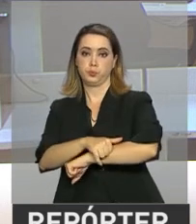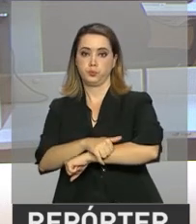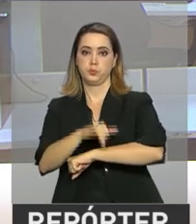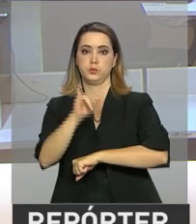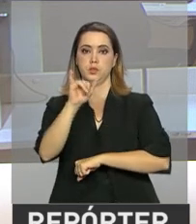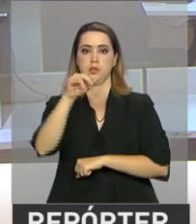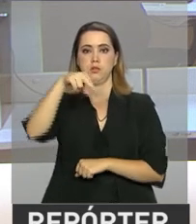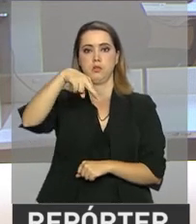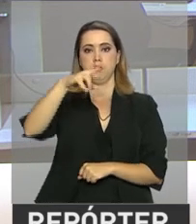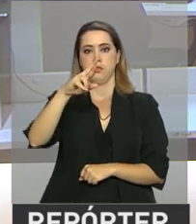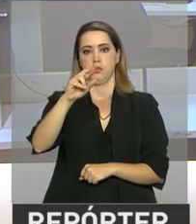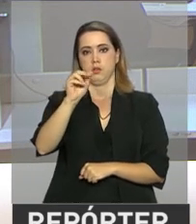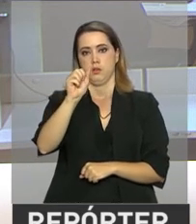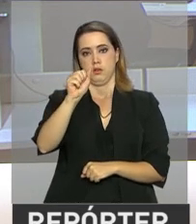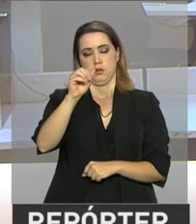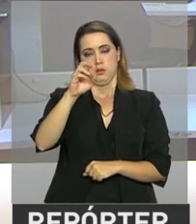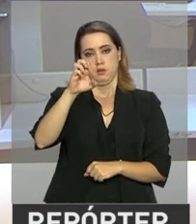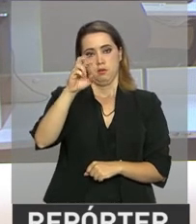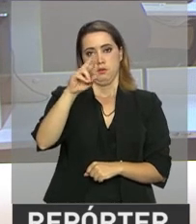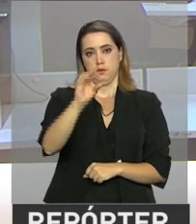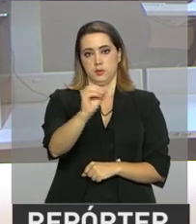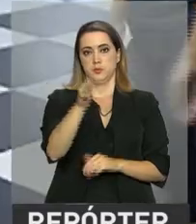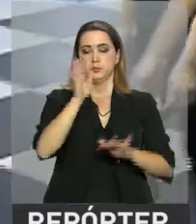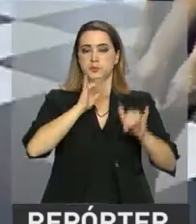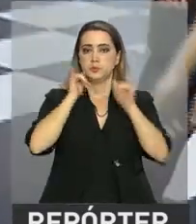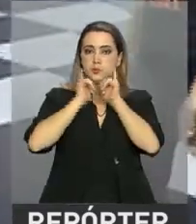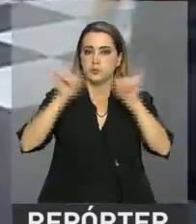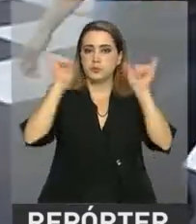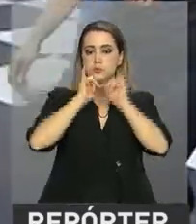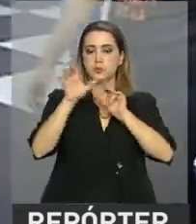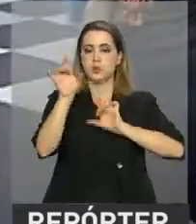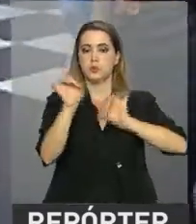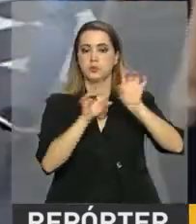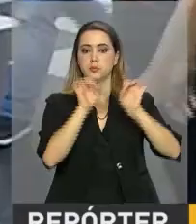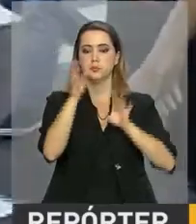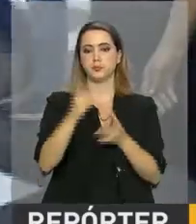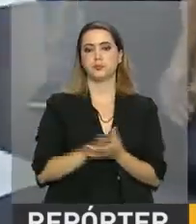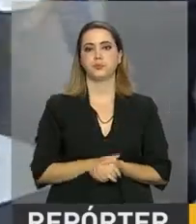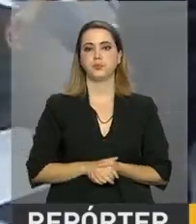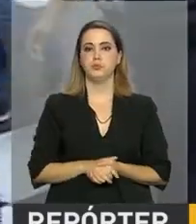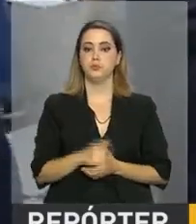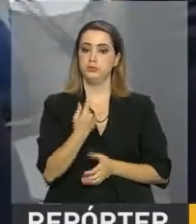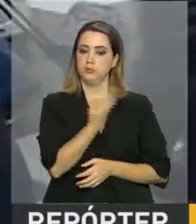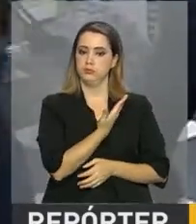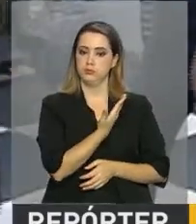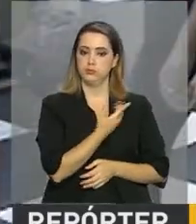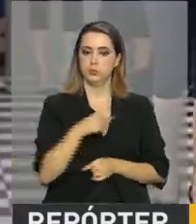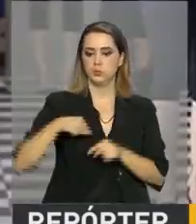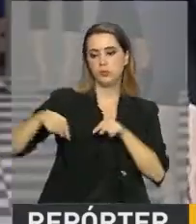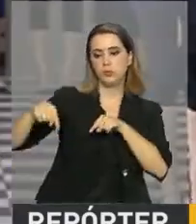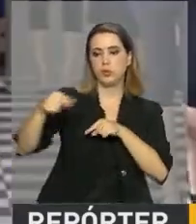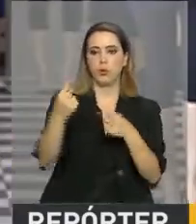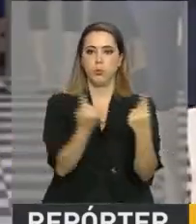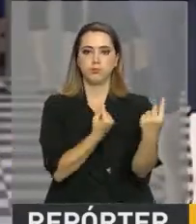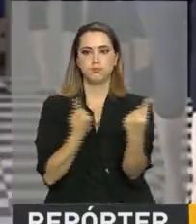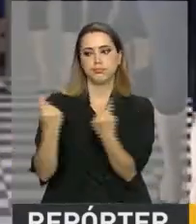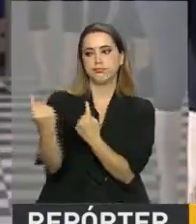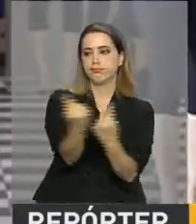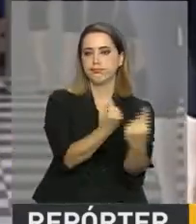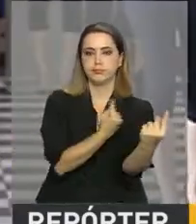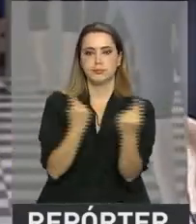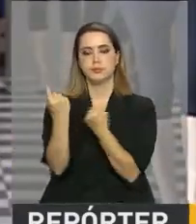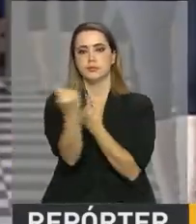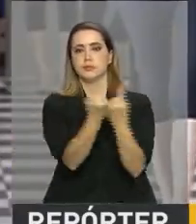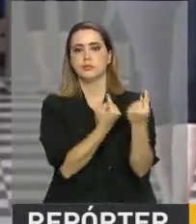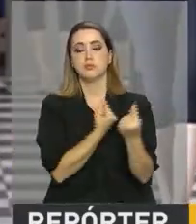Infraero preparou uma campanha especial para a causa. Um desfile de consciência. Em meio ao vai e vem